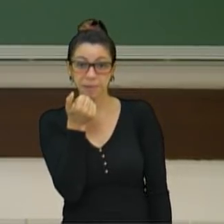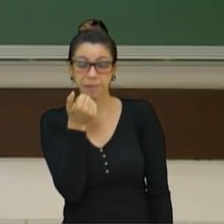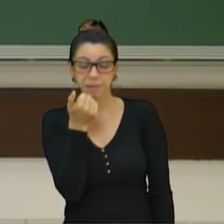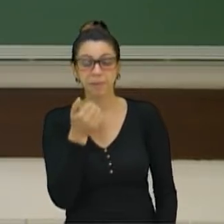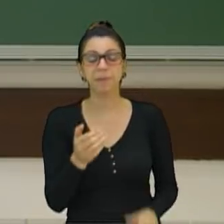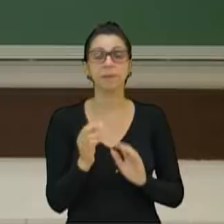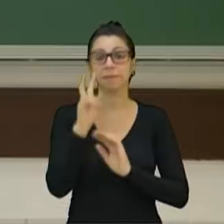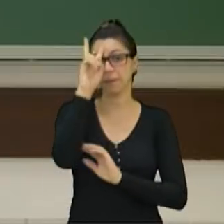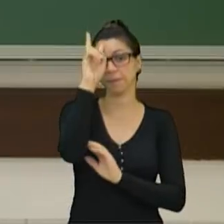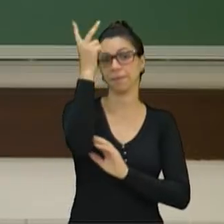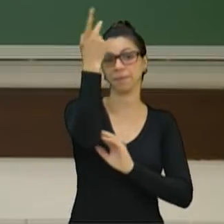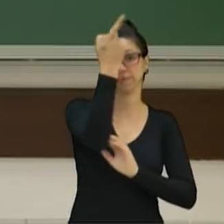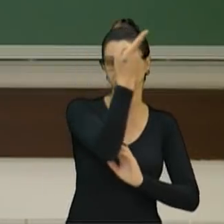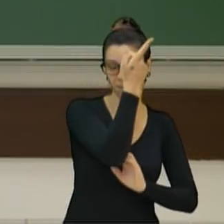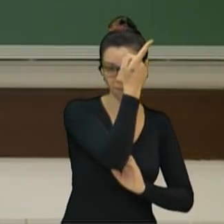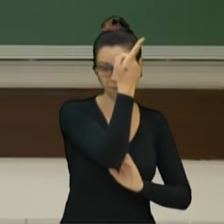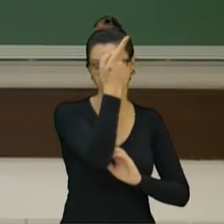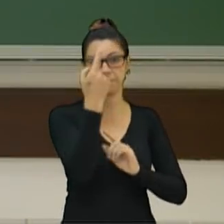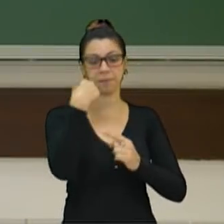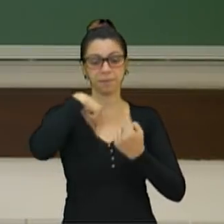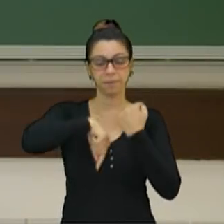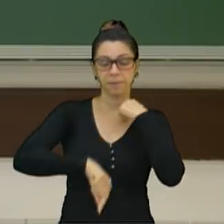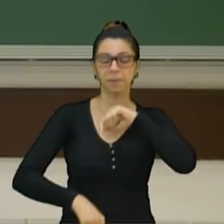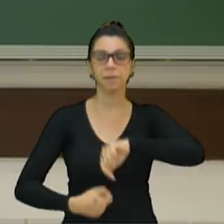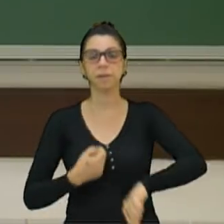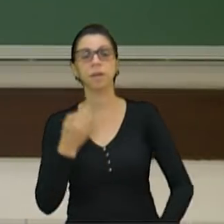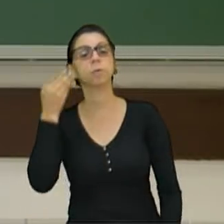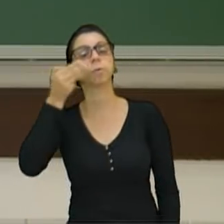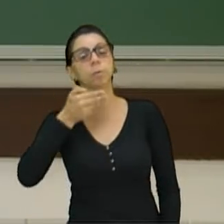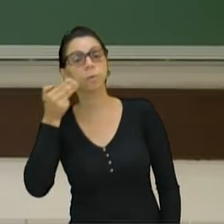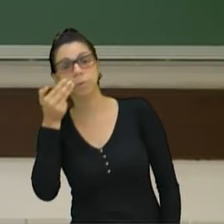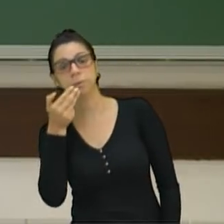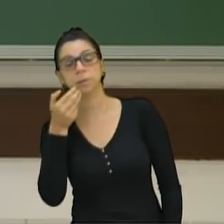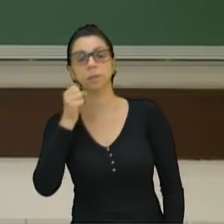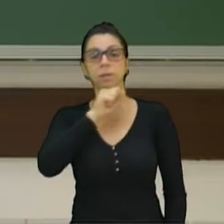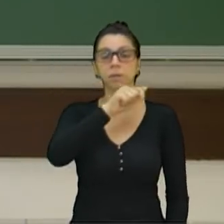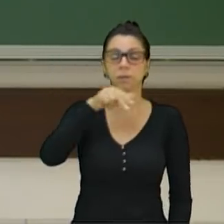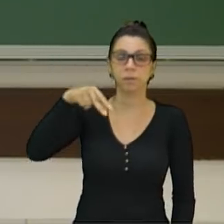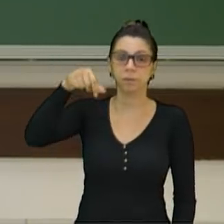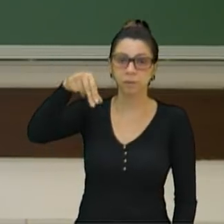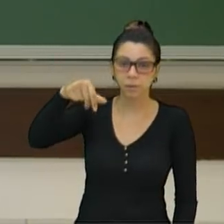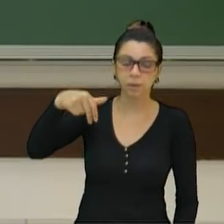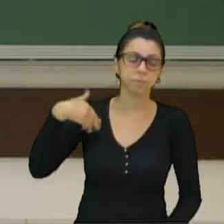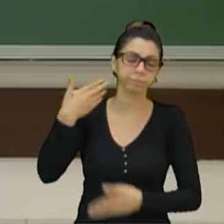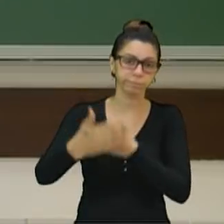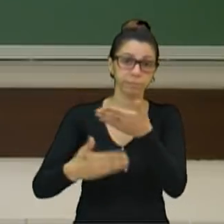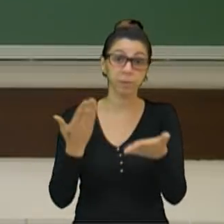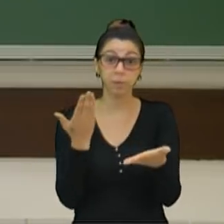interpretado por o nosso cérebro e a gente vai saber se é doce, se é salgado e assim por diante.